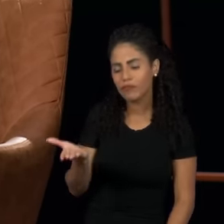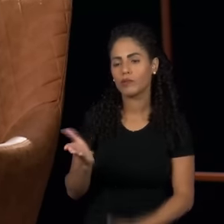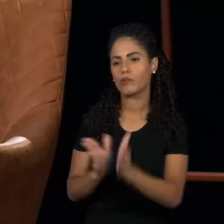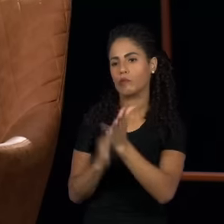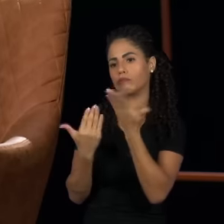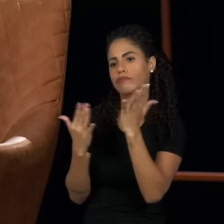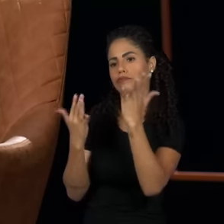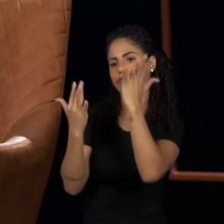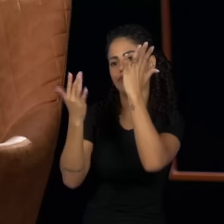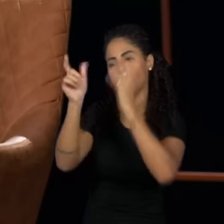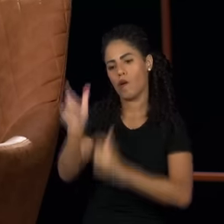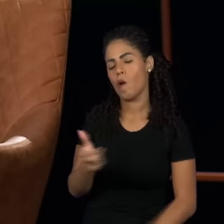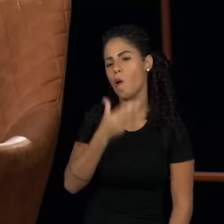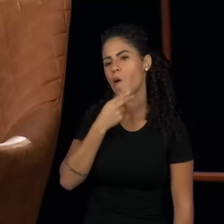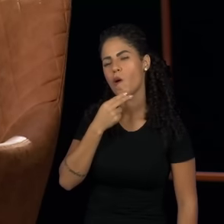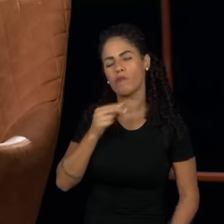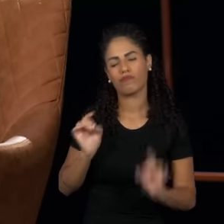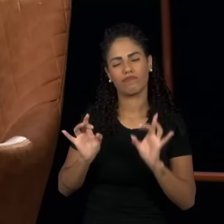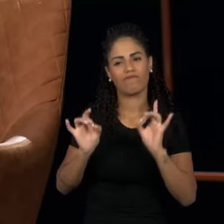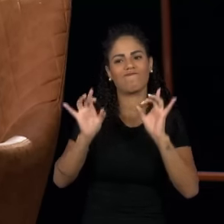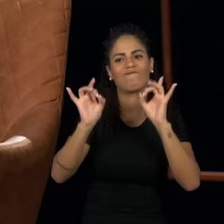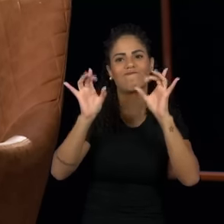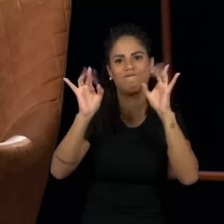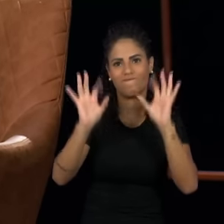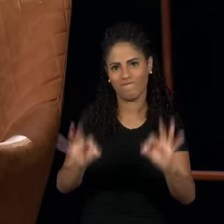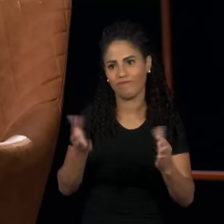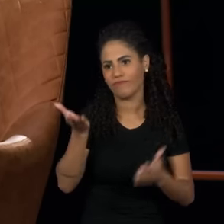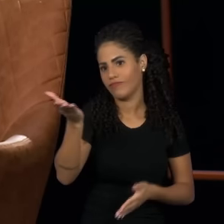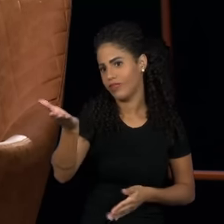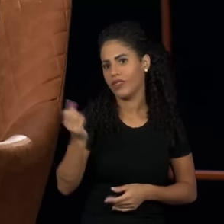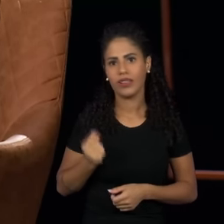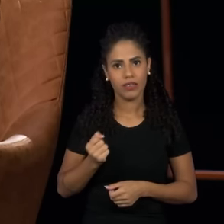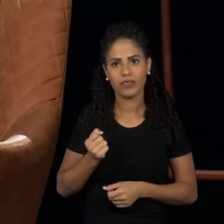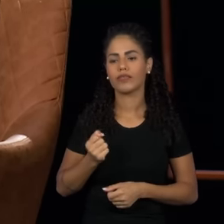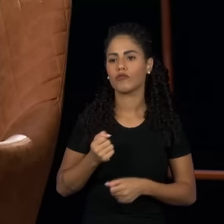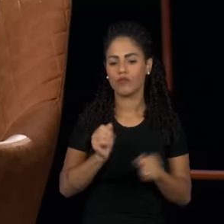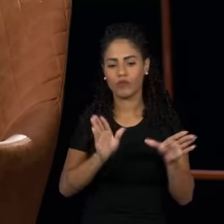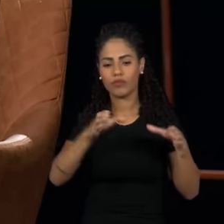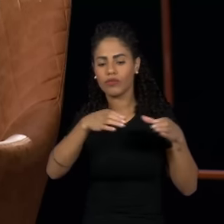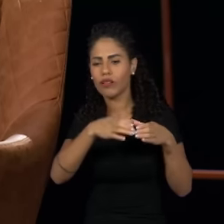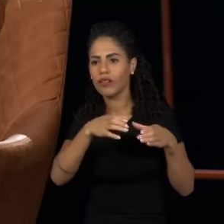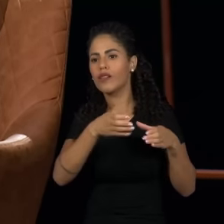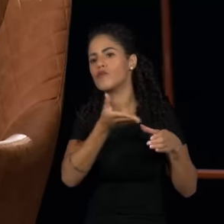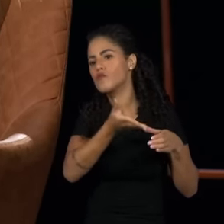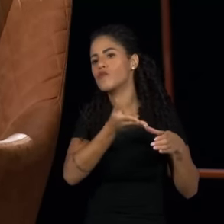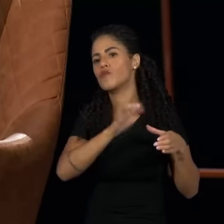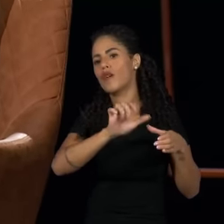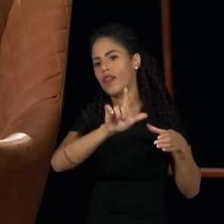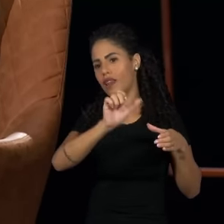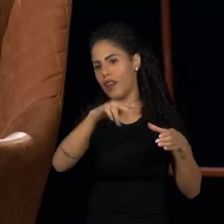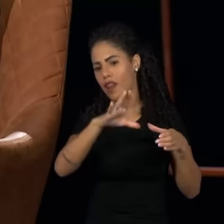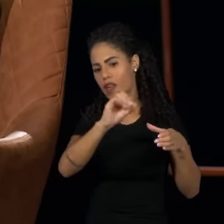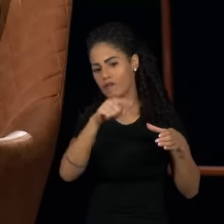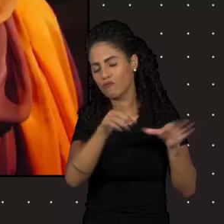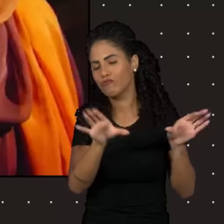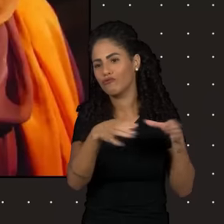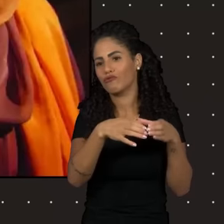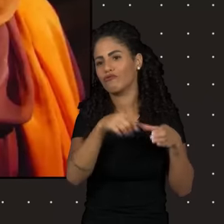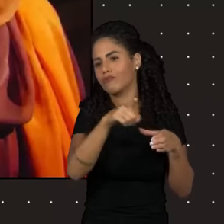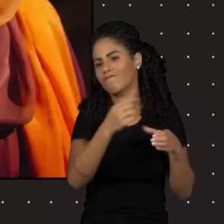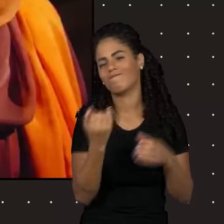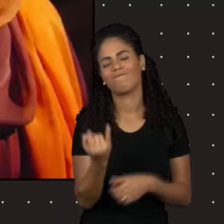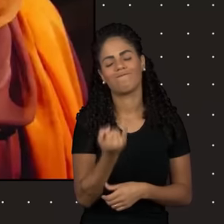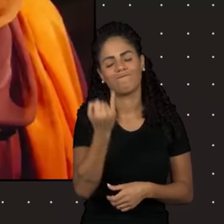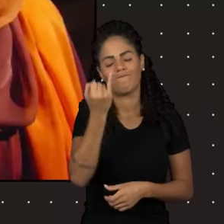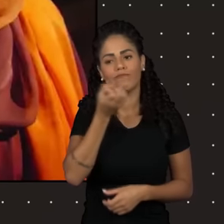apaixonado pelo teatro. E esse elenco, Vera e Petrin, a peça era muito densa,